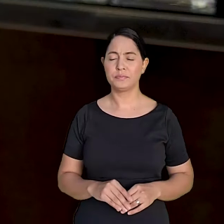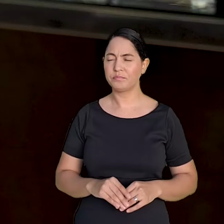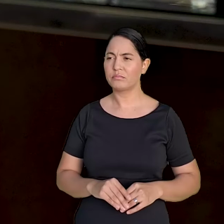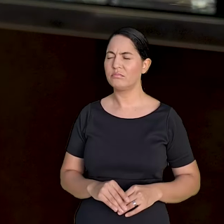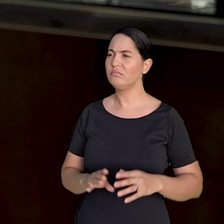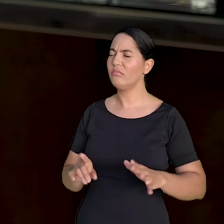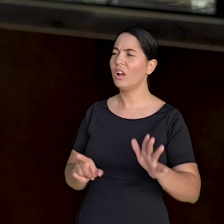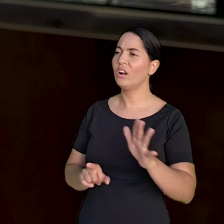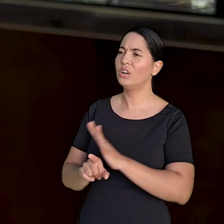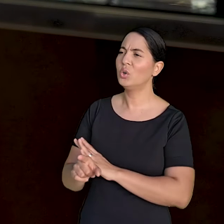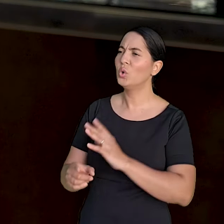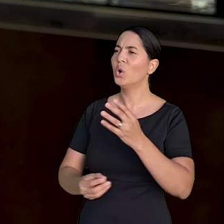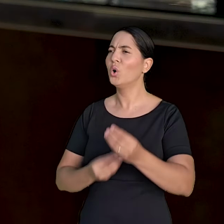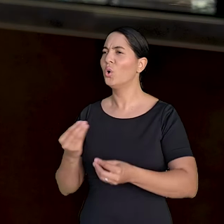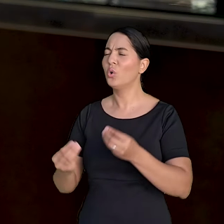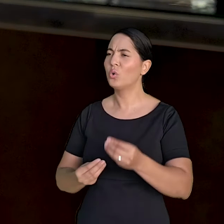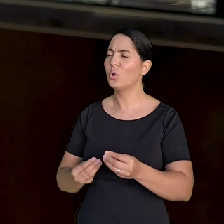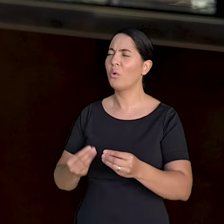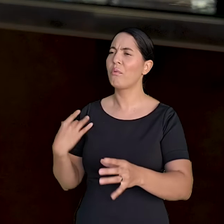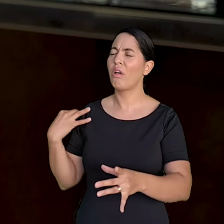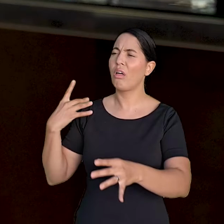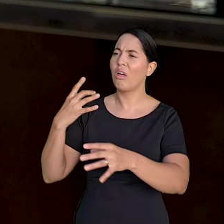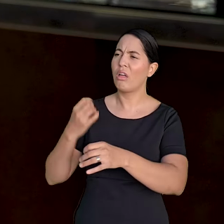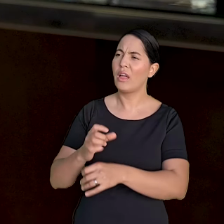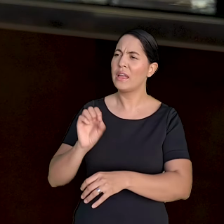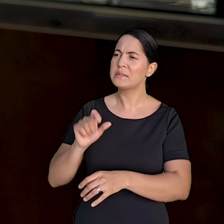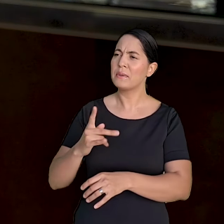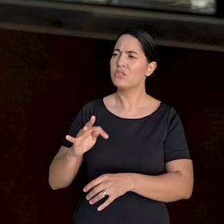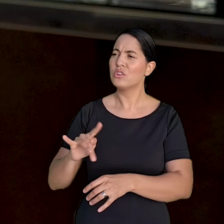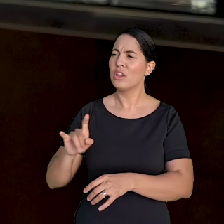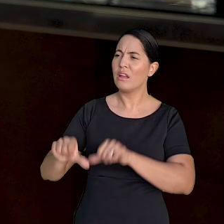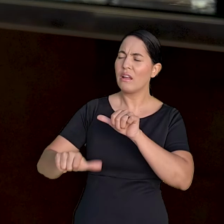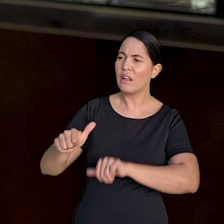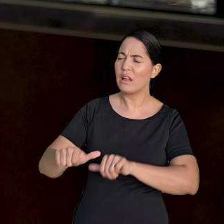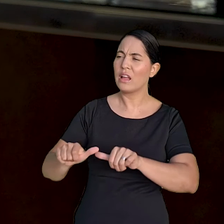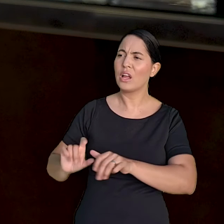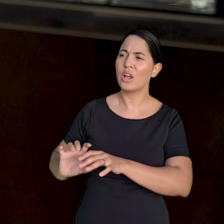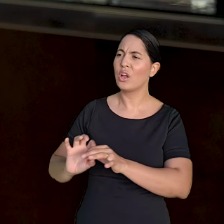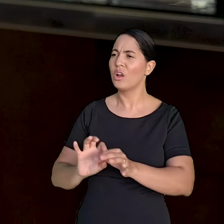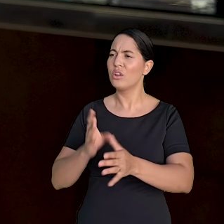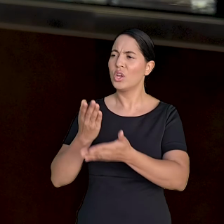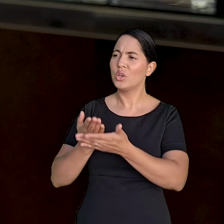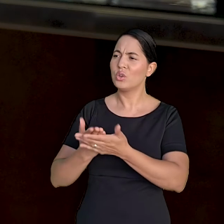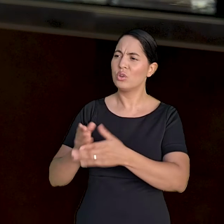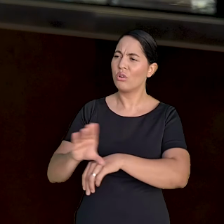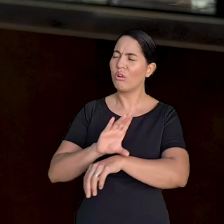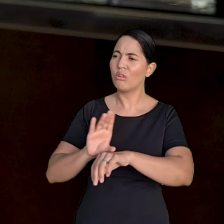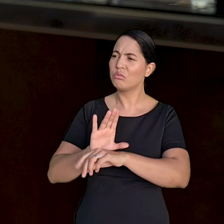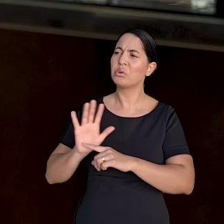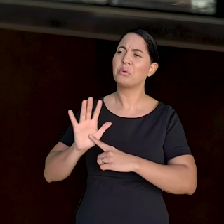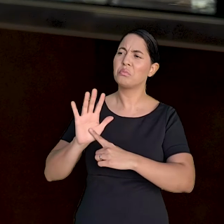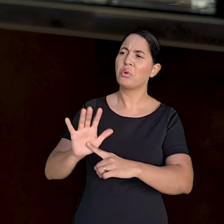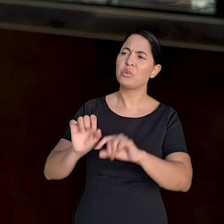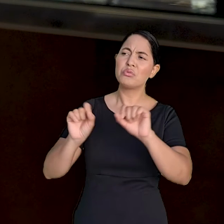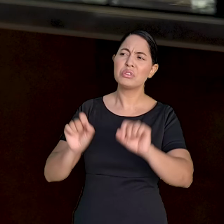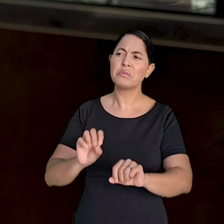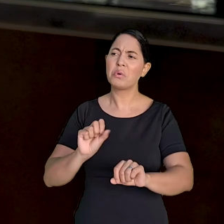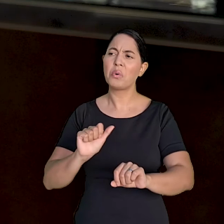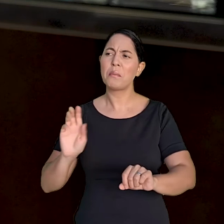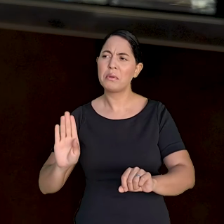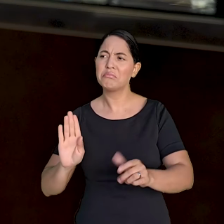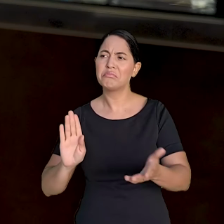O que o volume de expedientes analisados revela sobre a posição da Comissão Nacional de Estudos Constitucionais no sistema